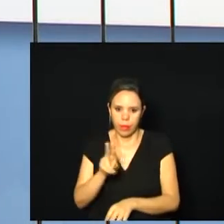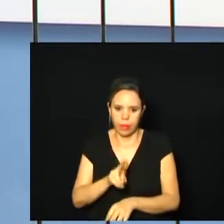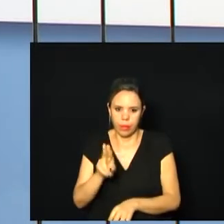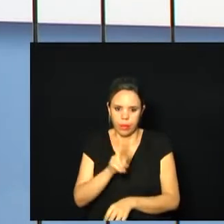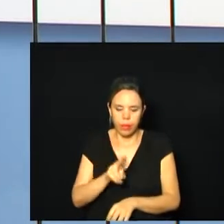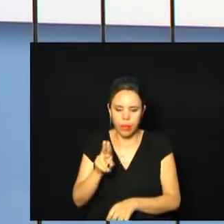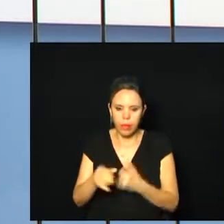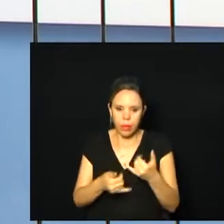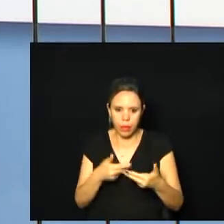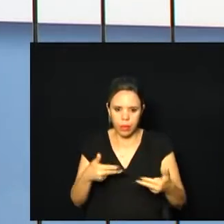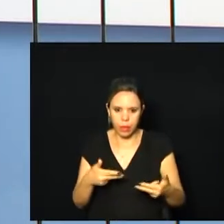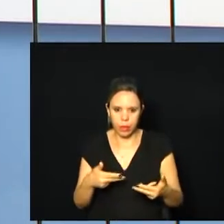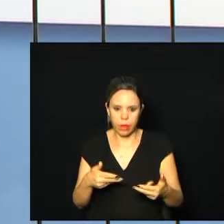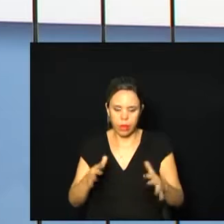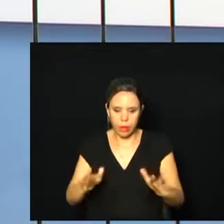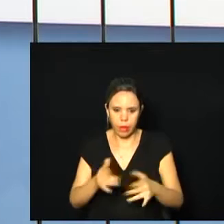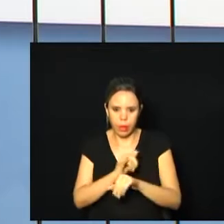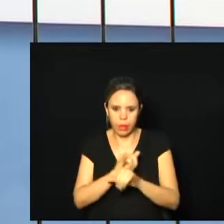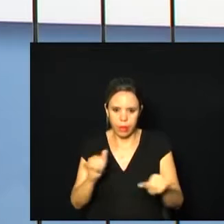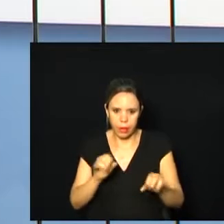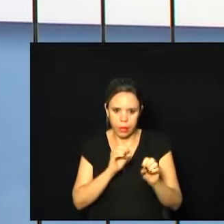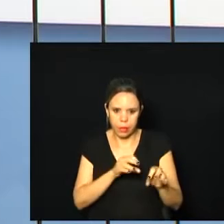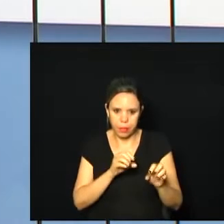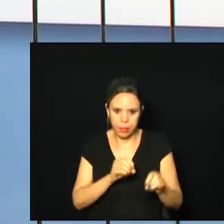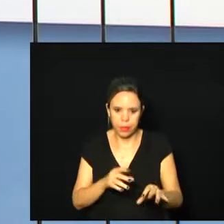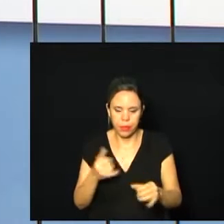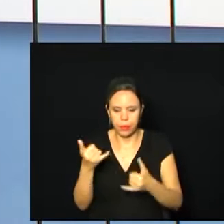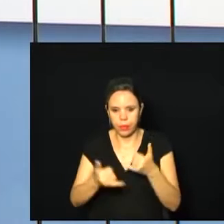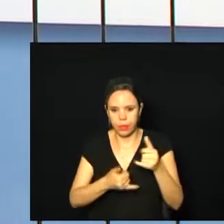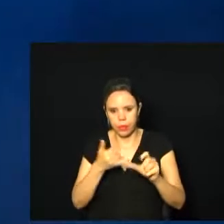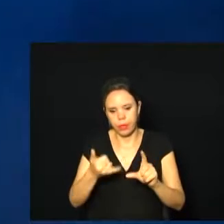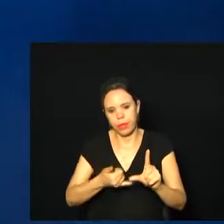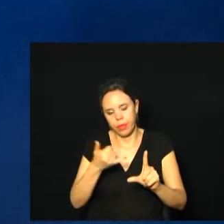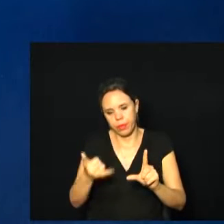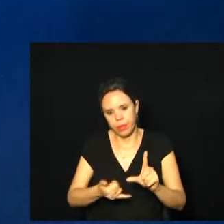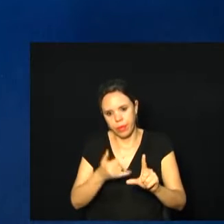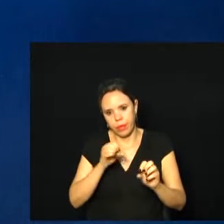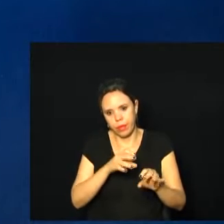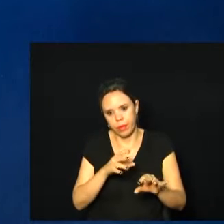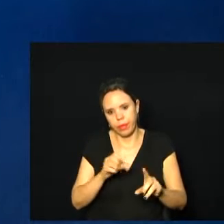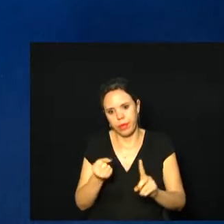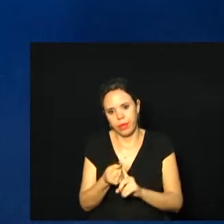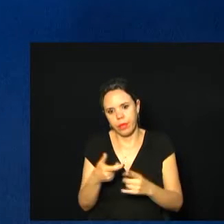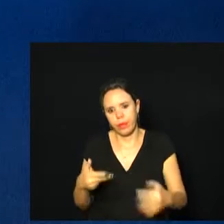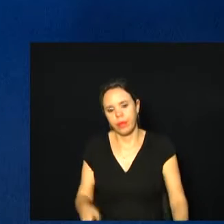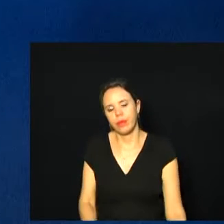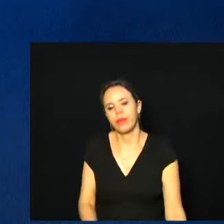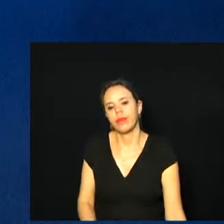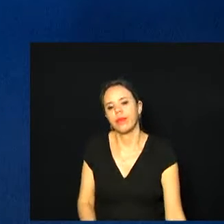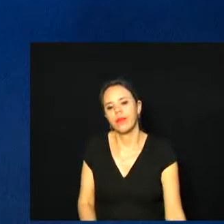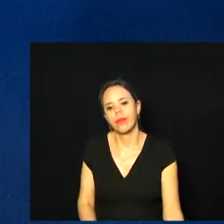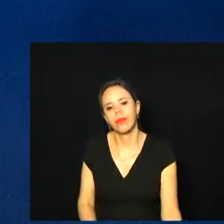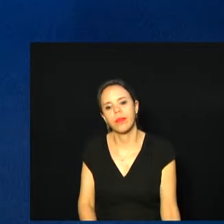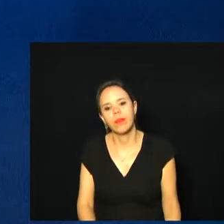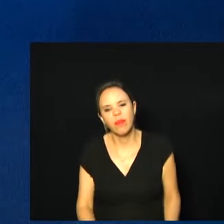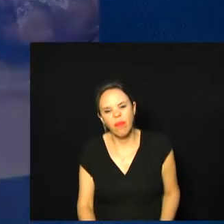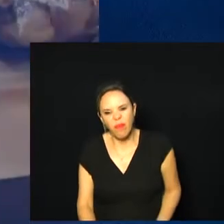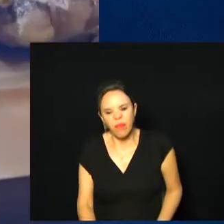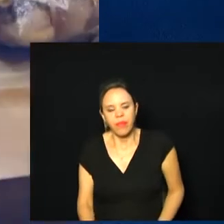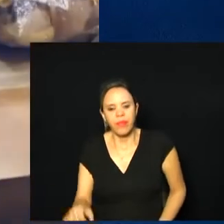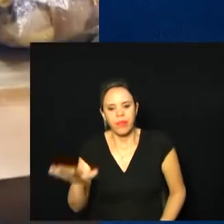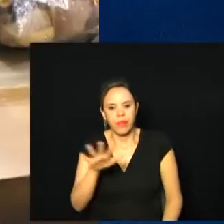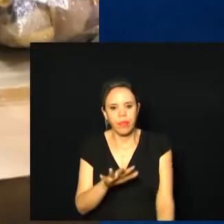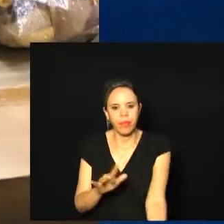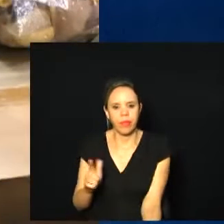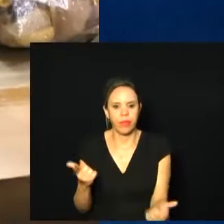os fantoches para promover a educação lúdica. Justamente educadores sociais atuam neste cenário lá